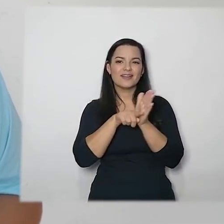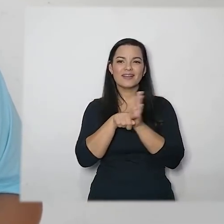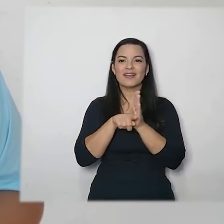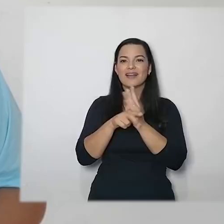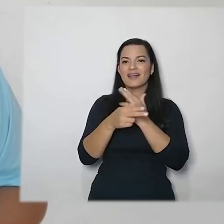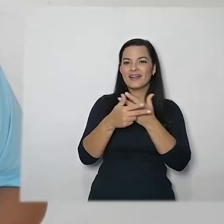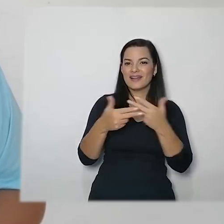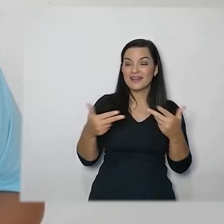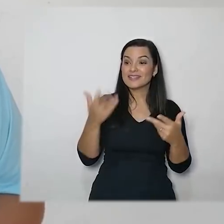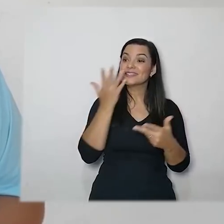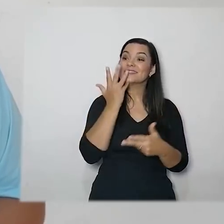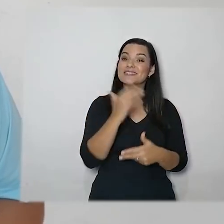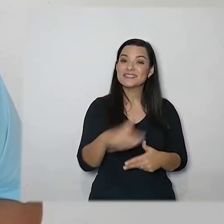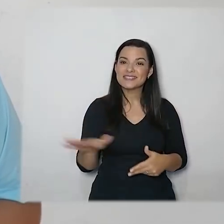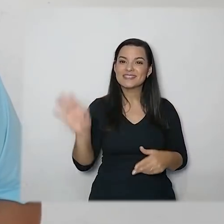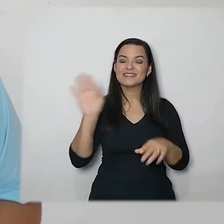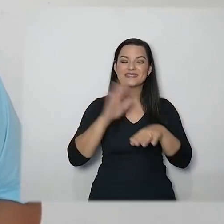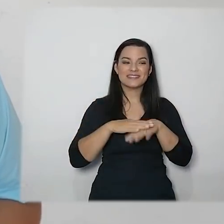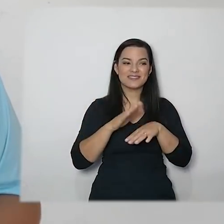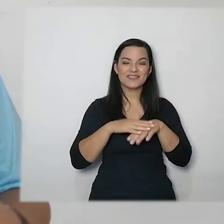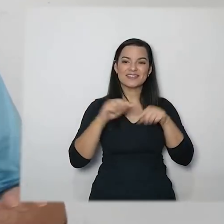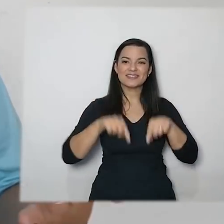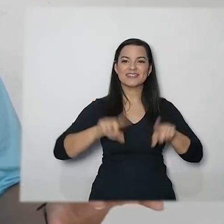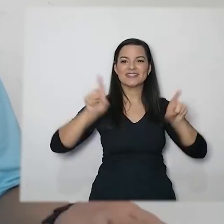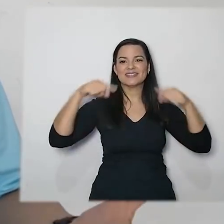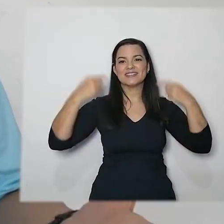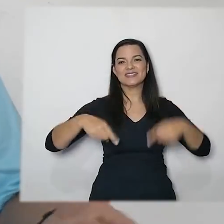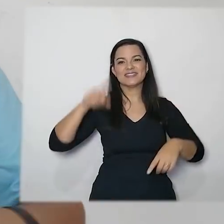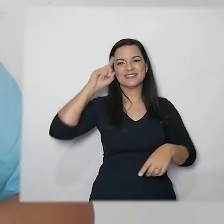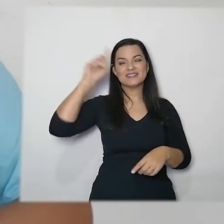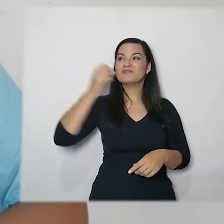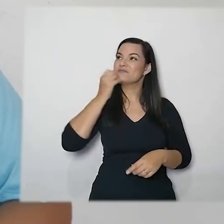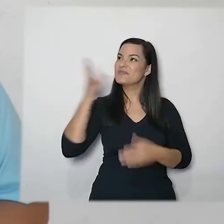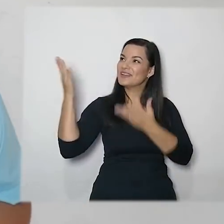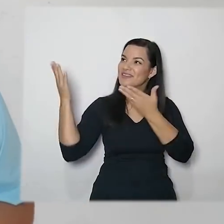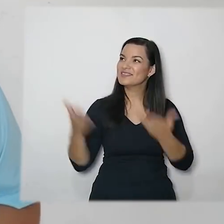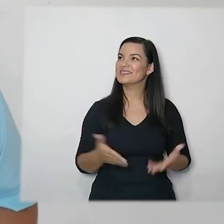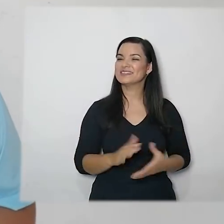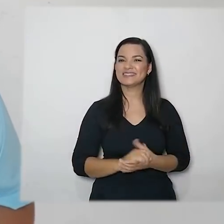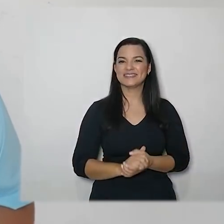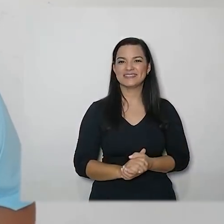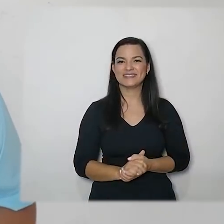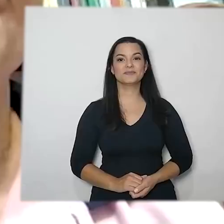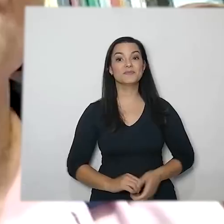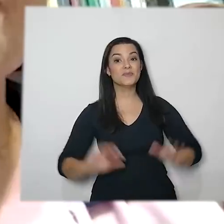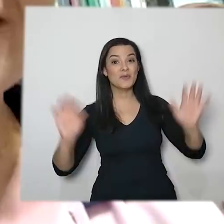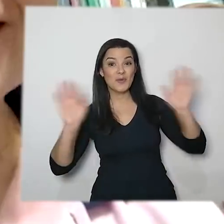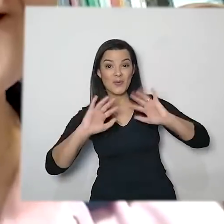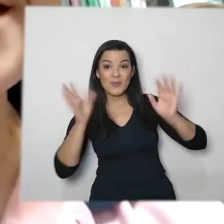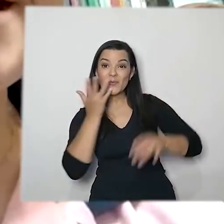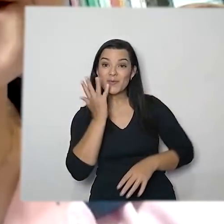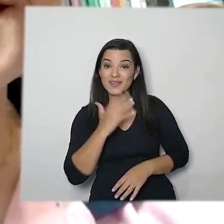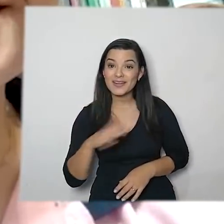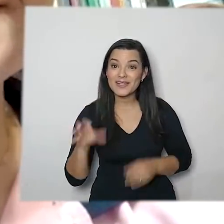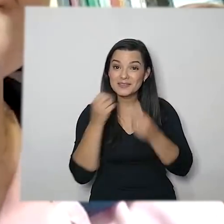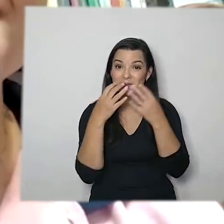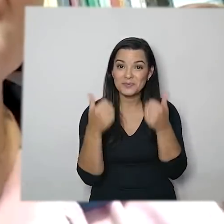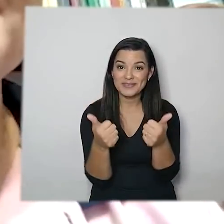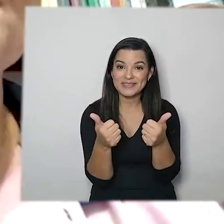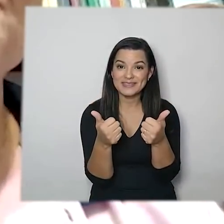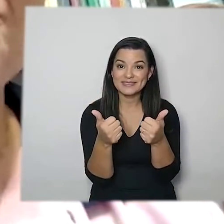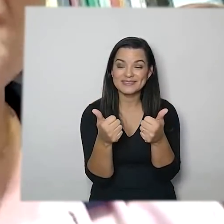das crianças no Desafio do Dia. Seja muito bem-vinda, doutora Mônica. Olá,